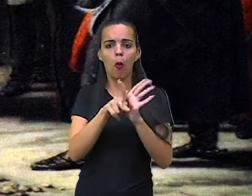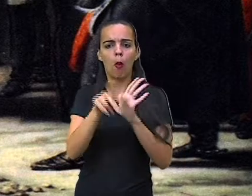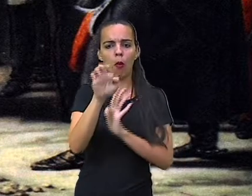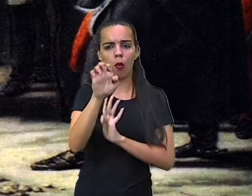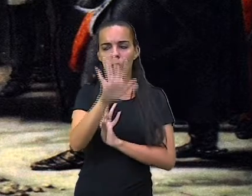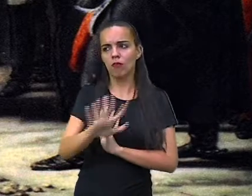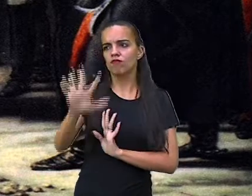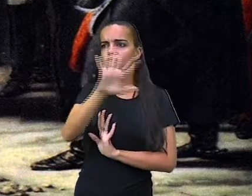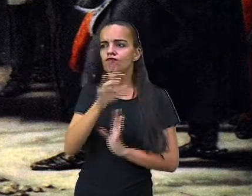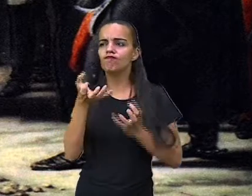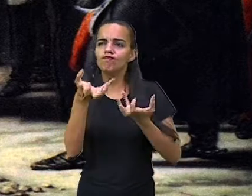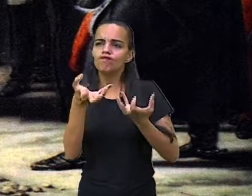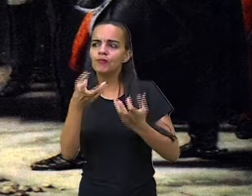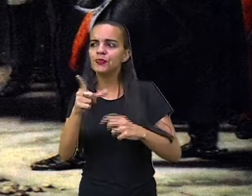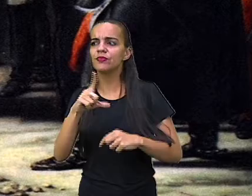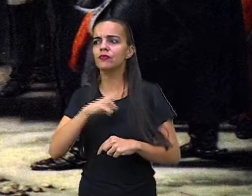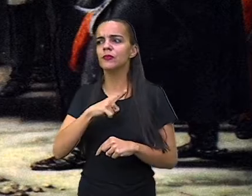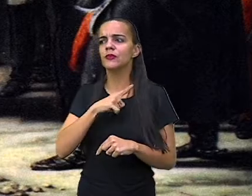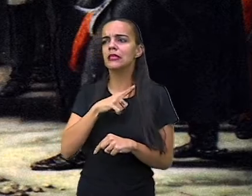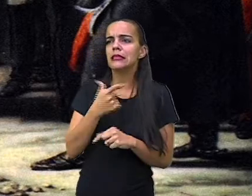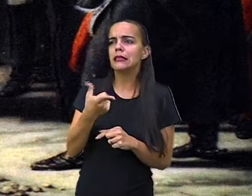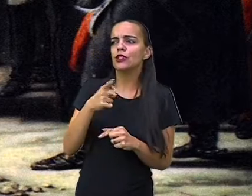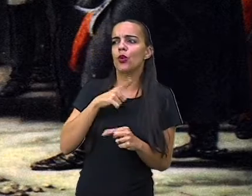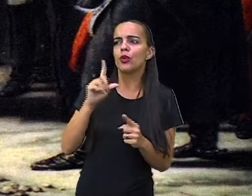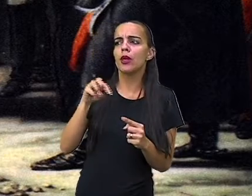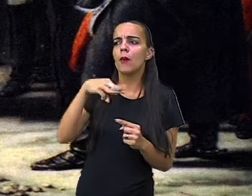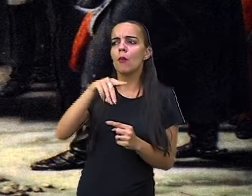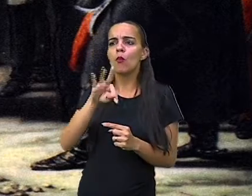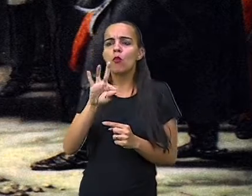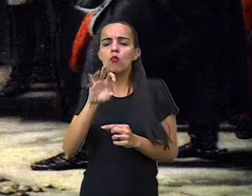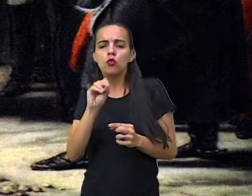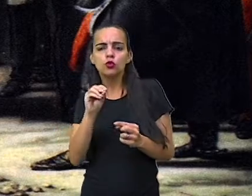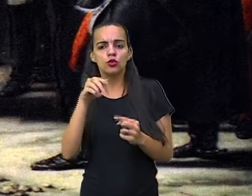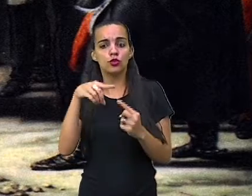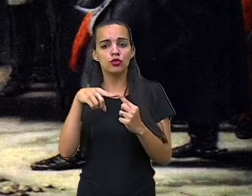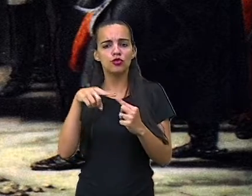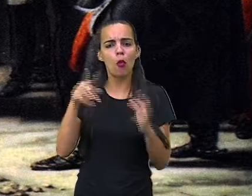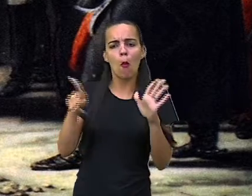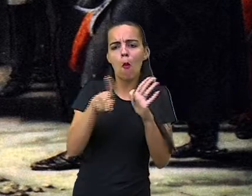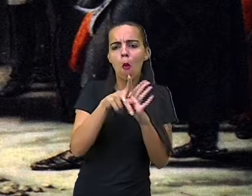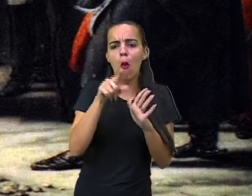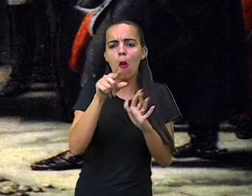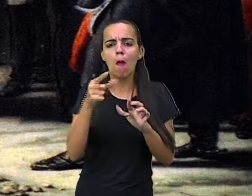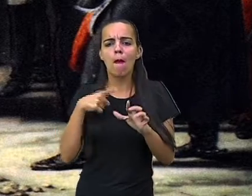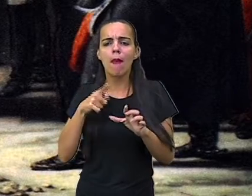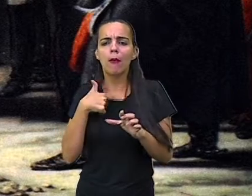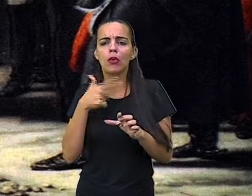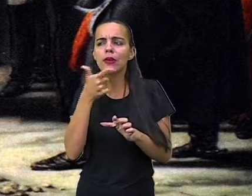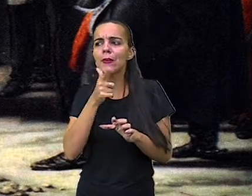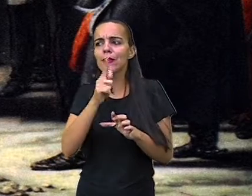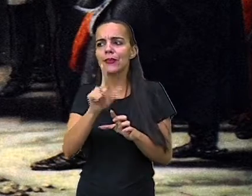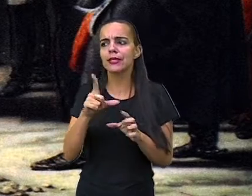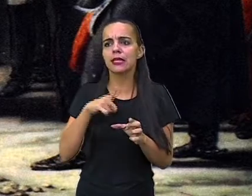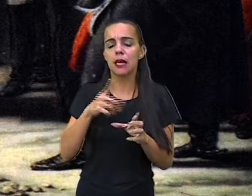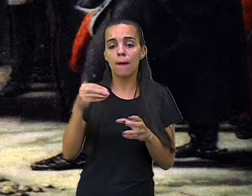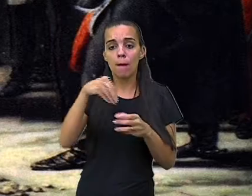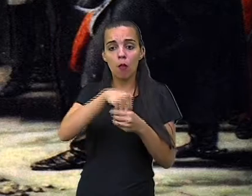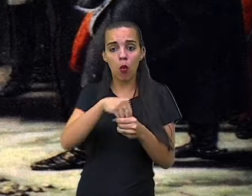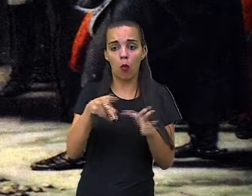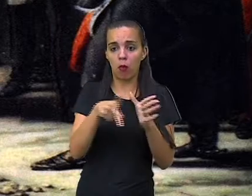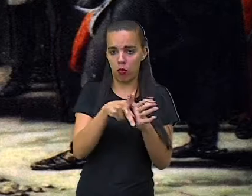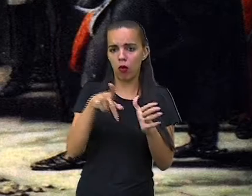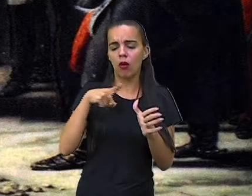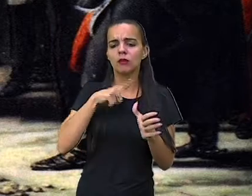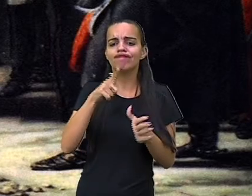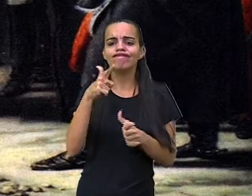que seriam um combustível para mobilizações em outras partes da Europa e também aqui na América.